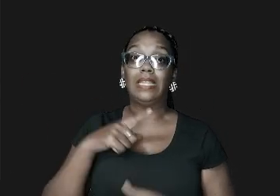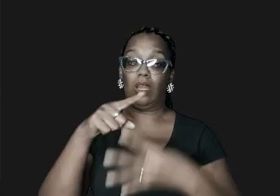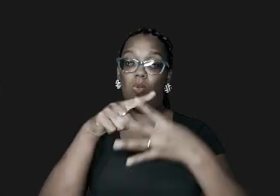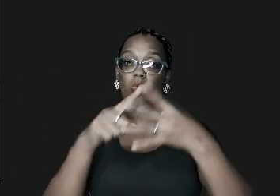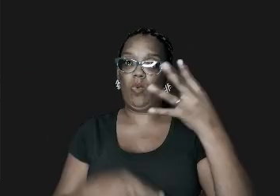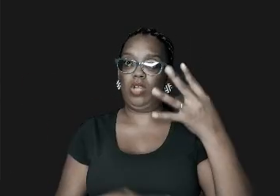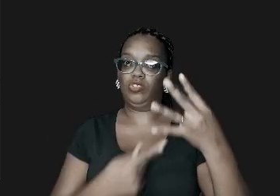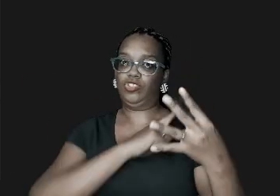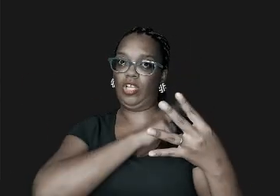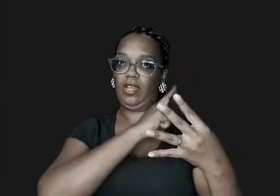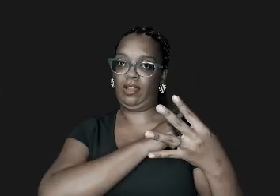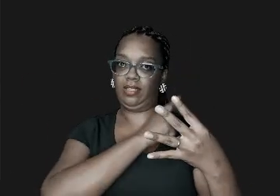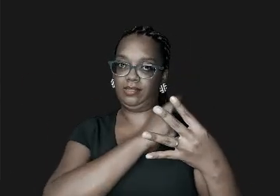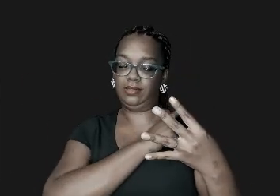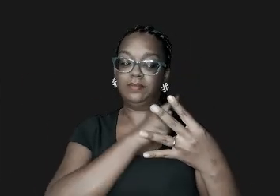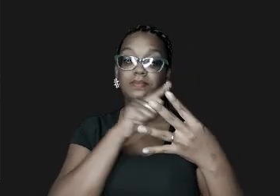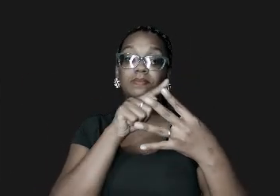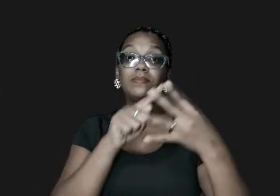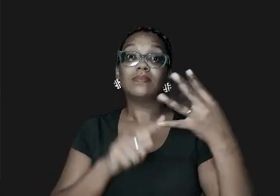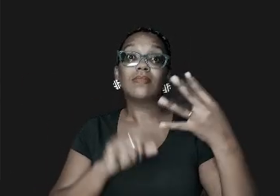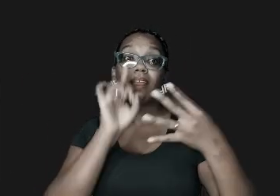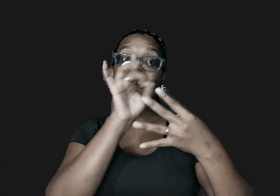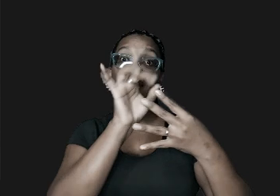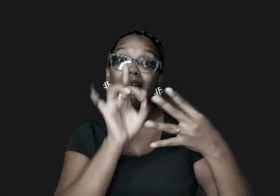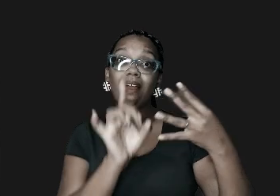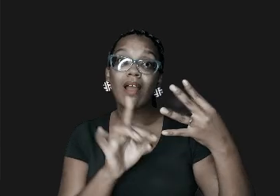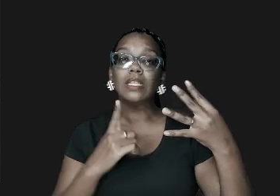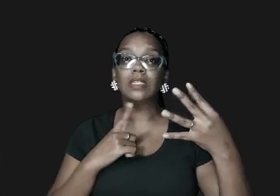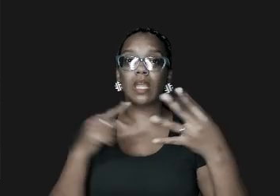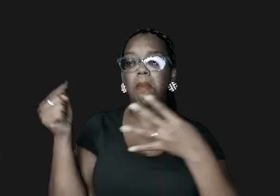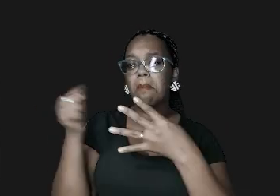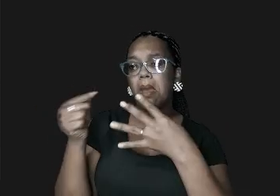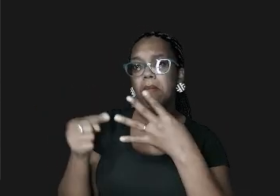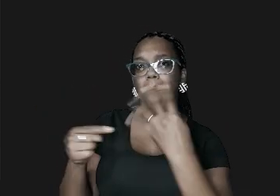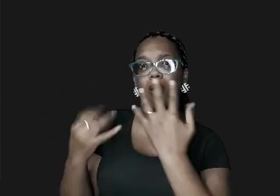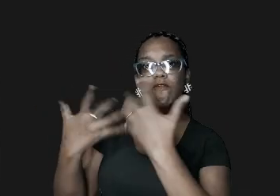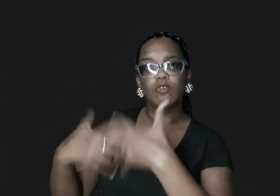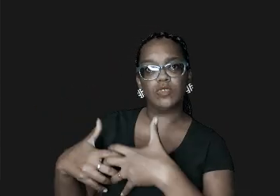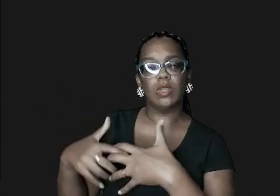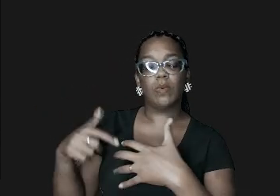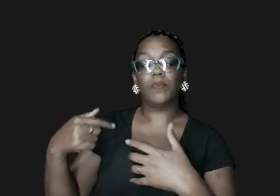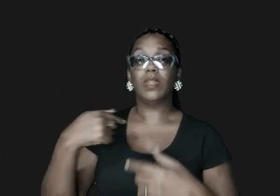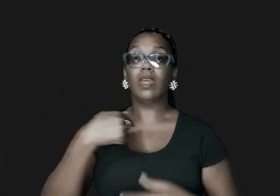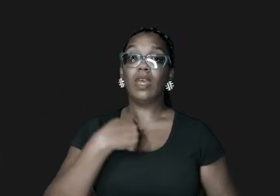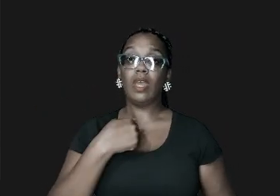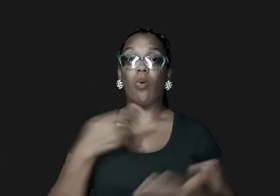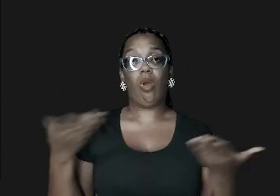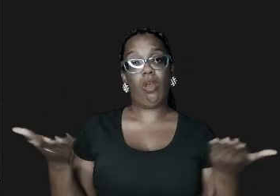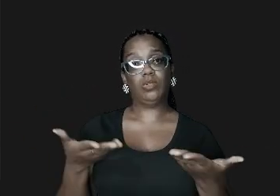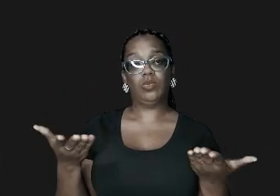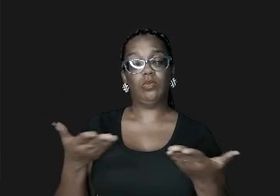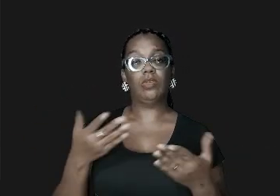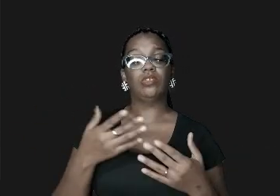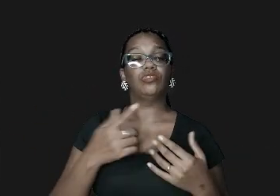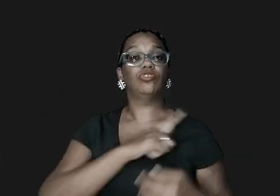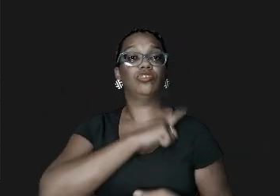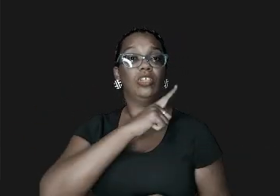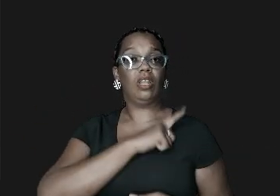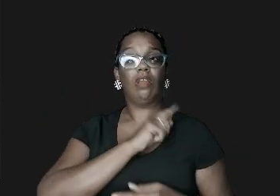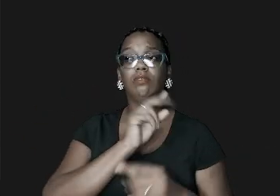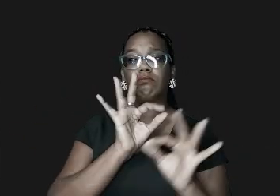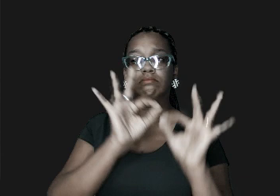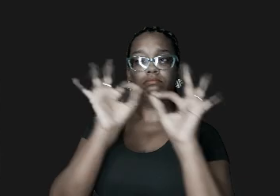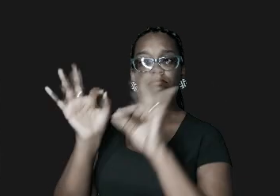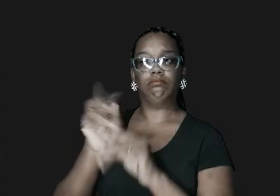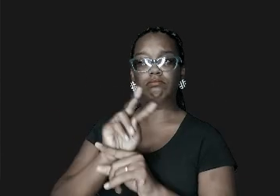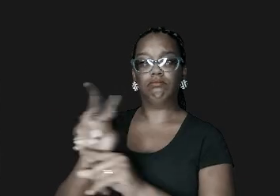Então esse mercado ela tem quatro gerências cada gerência é com uma dessas funções eu